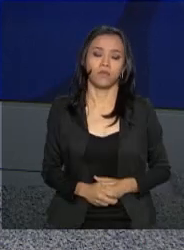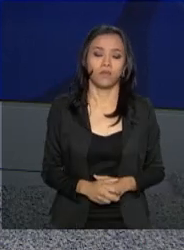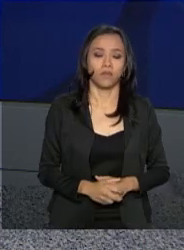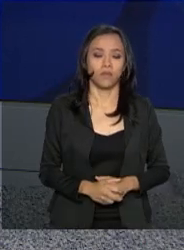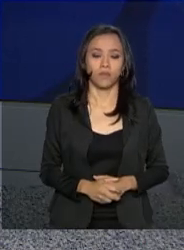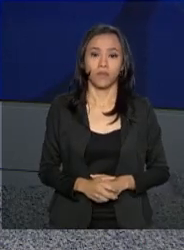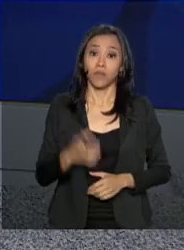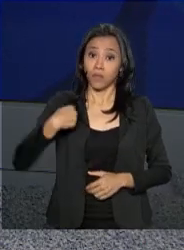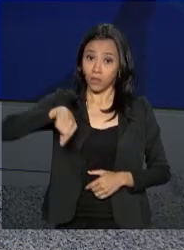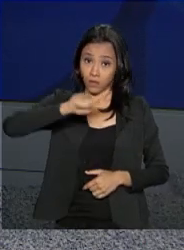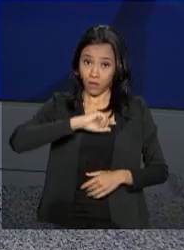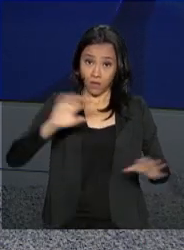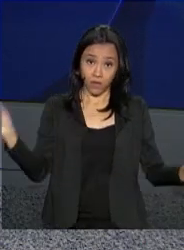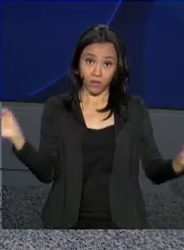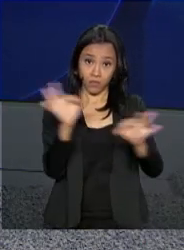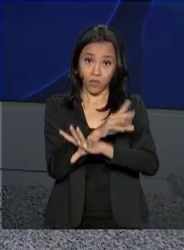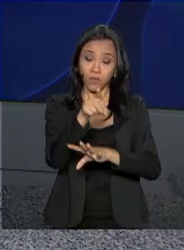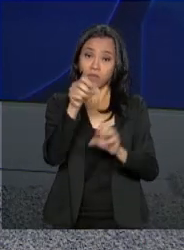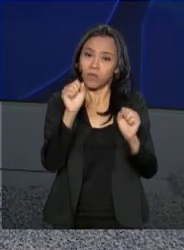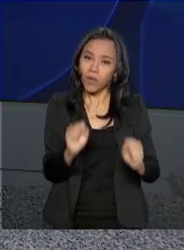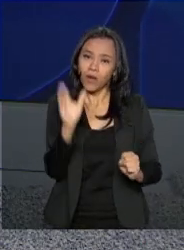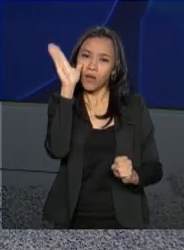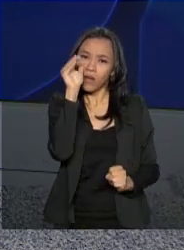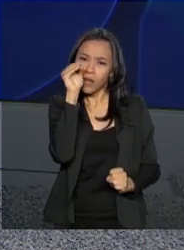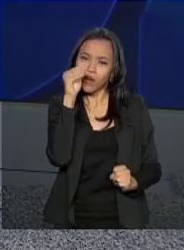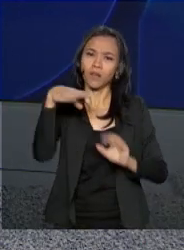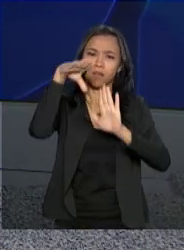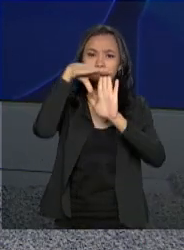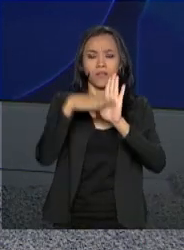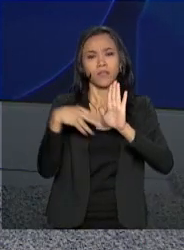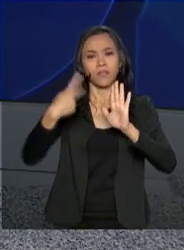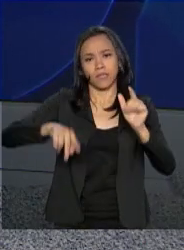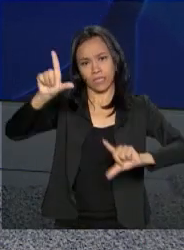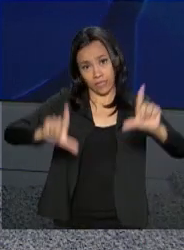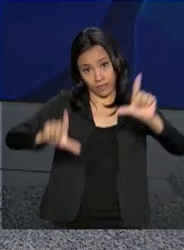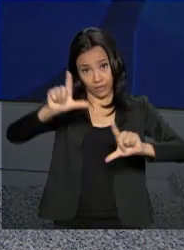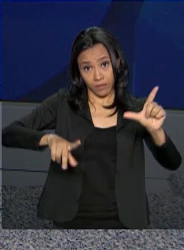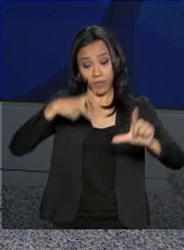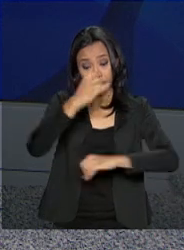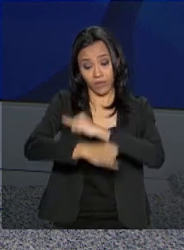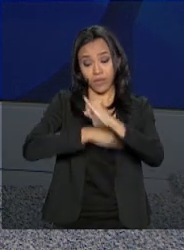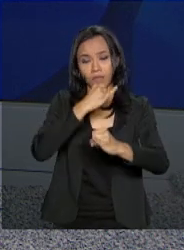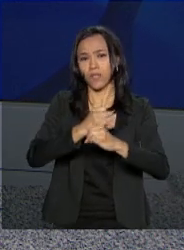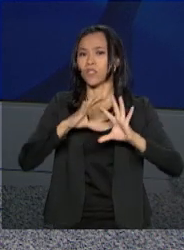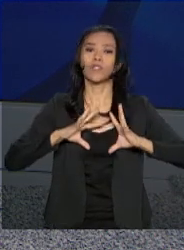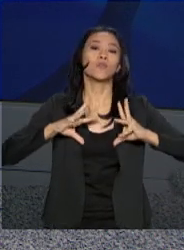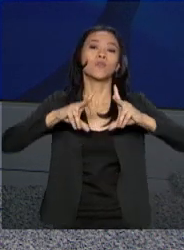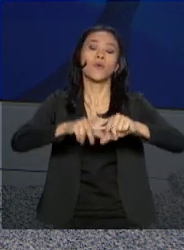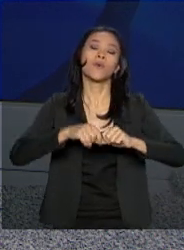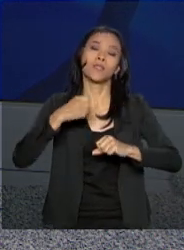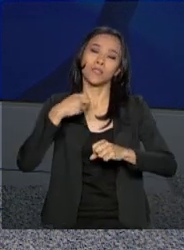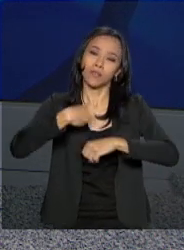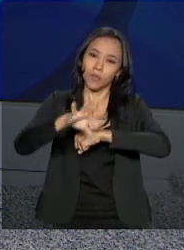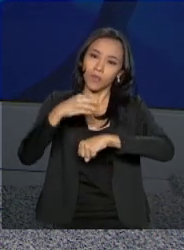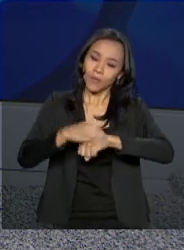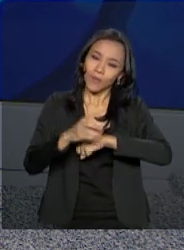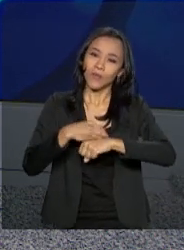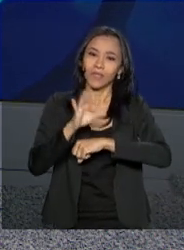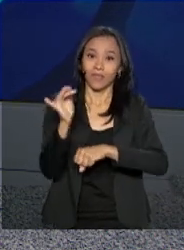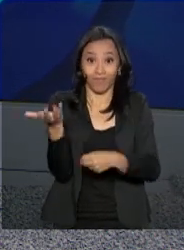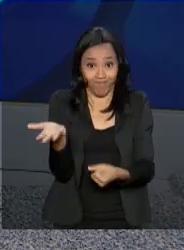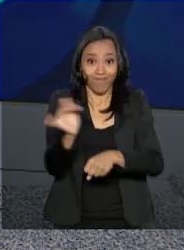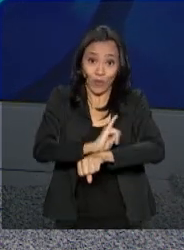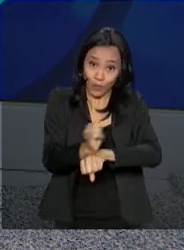nós ficamos por aqui você acompanha nossa programação ao vivo pelo site da npr e todas as reportagens estão em nosso canal no